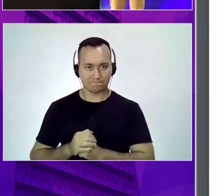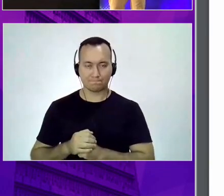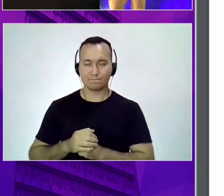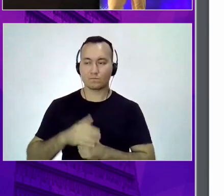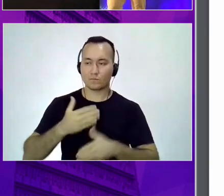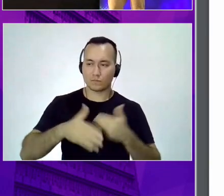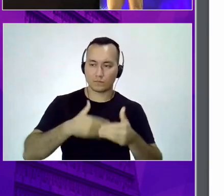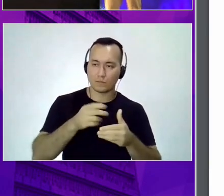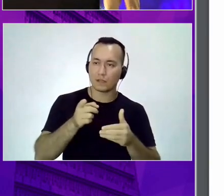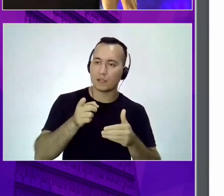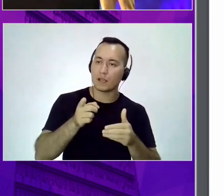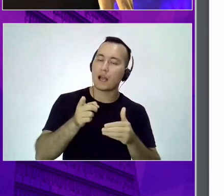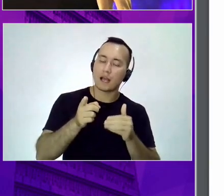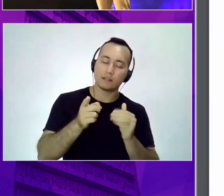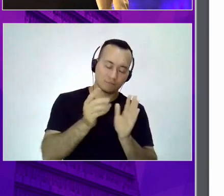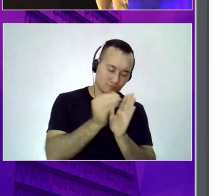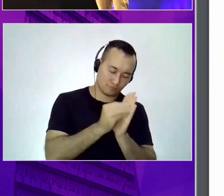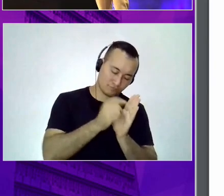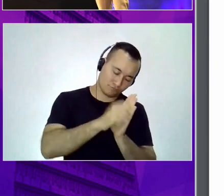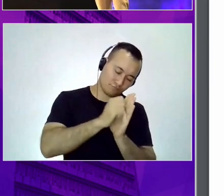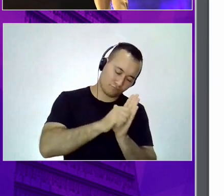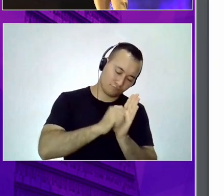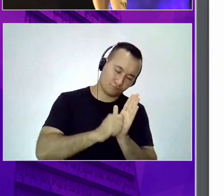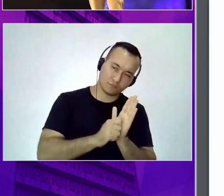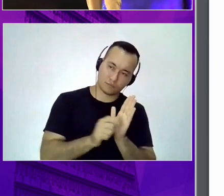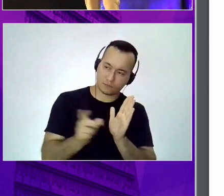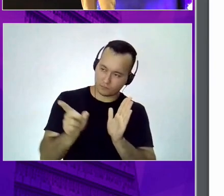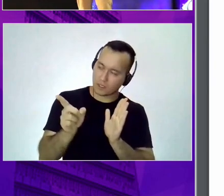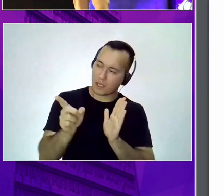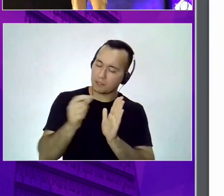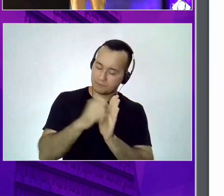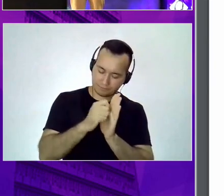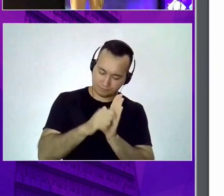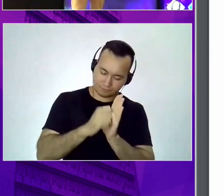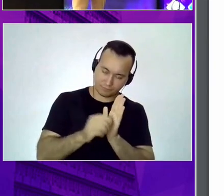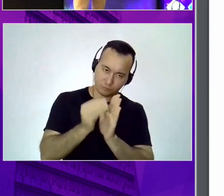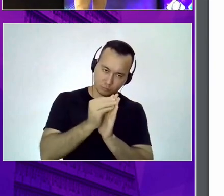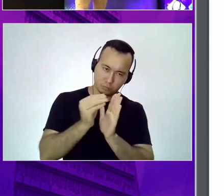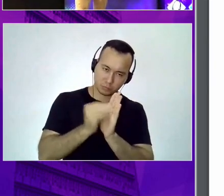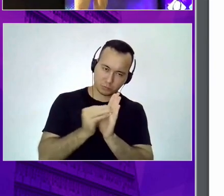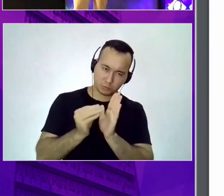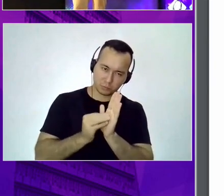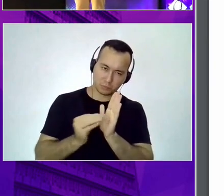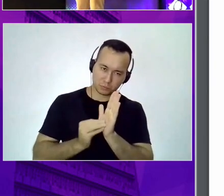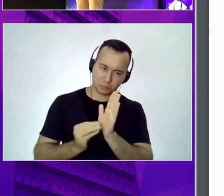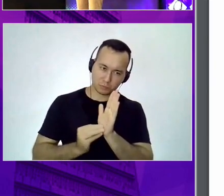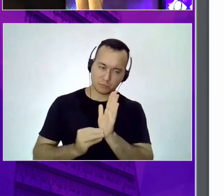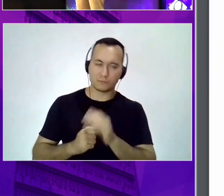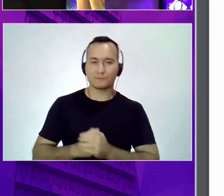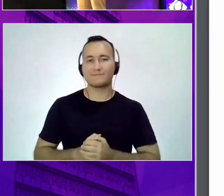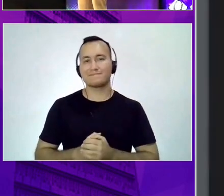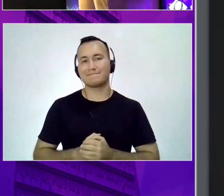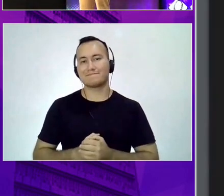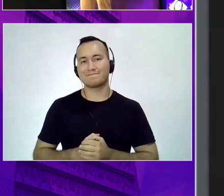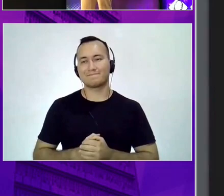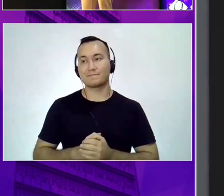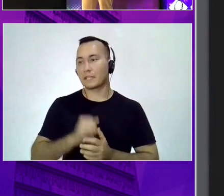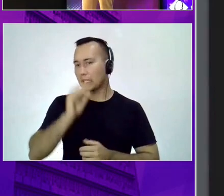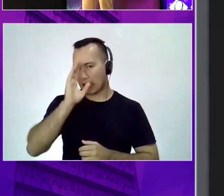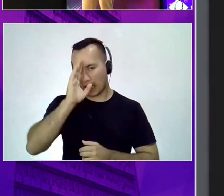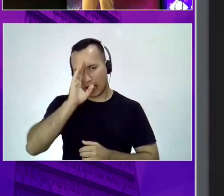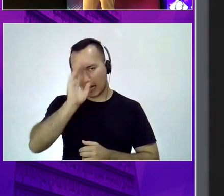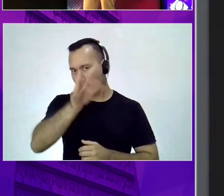business plan para aquelas oportunidades mais relevantes. Então, a gente consegue mapear de uma forma mais objetiva, e o que sai desse